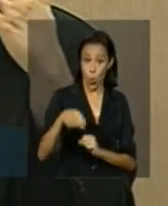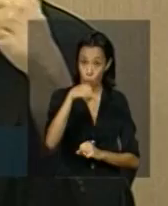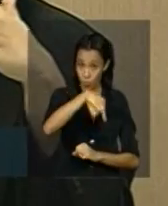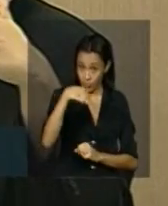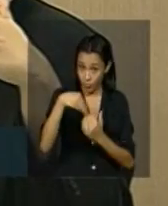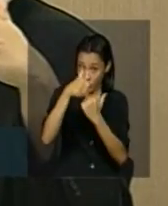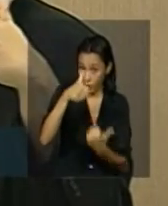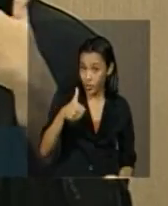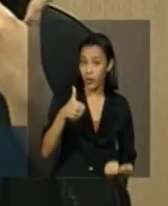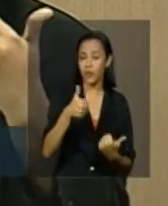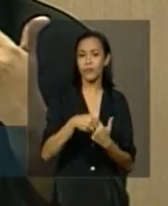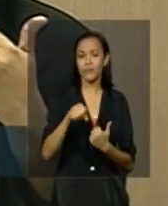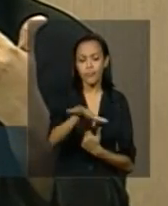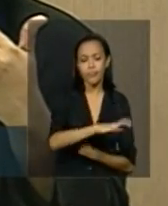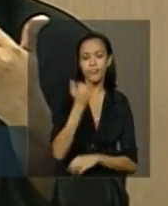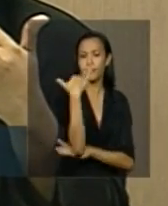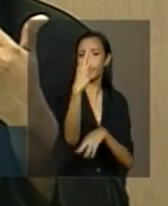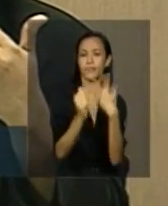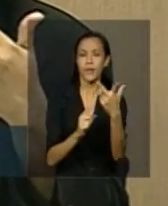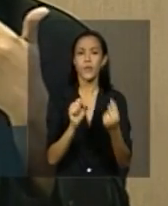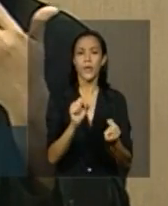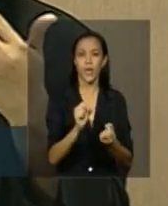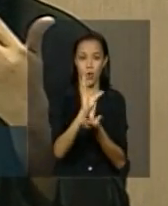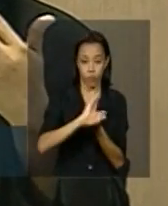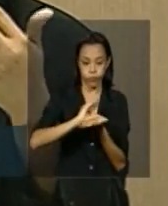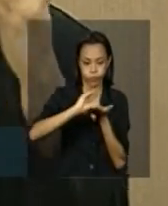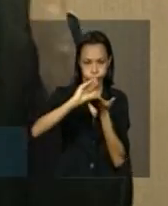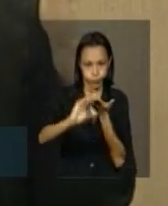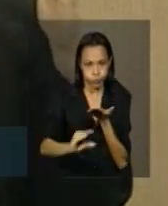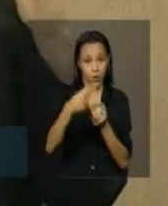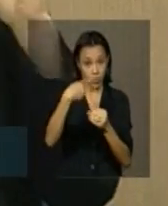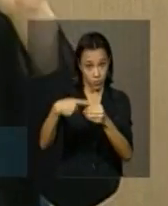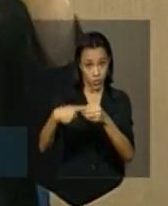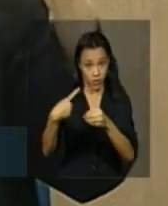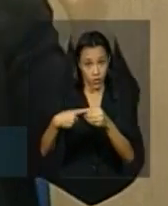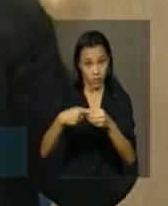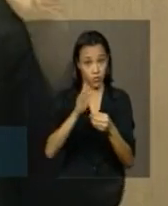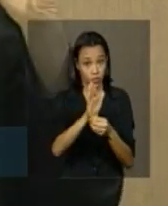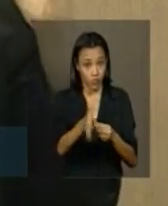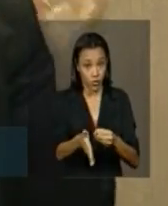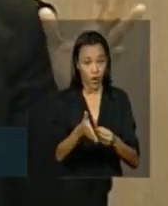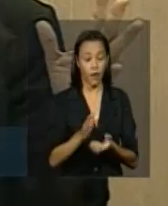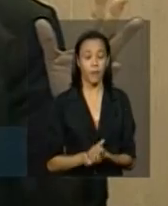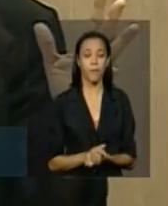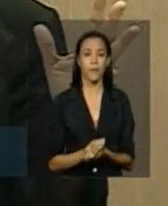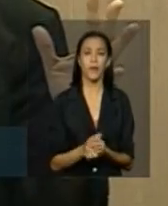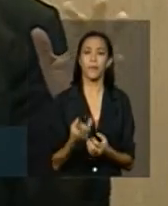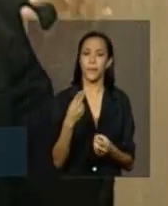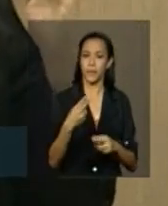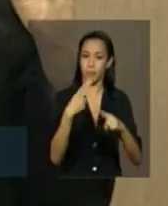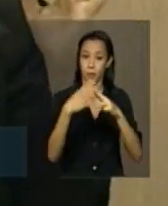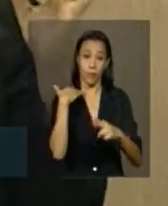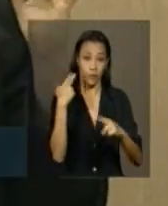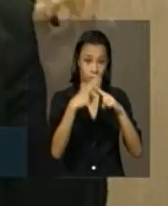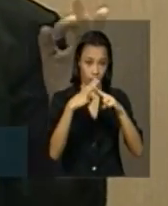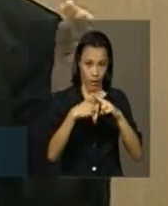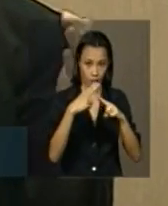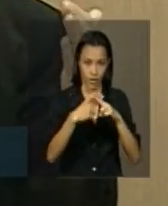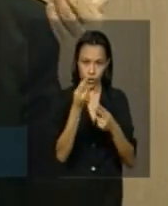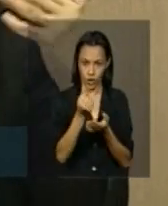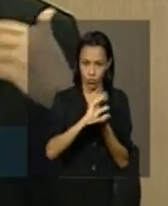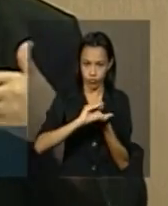2011 2012 financiou tá municípios nós colocamos recursos por intermédio da Caixa Econômica foram tornados